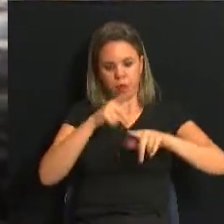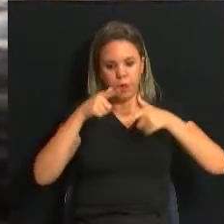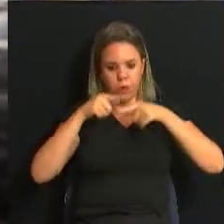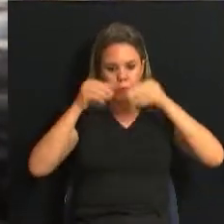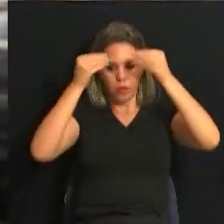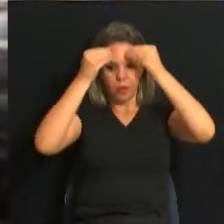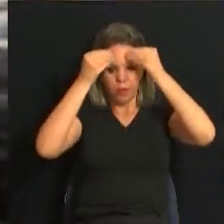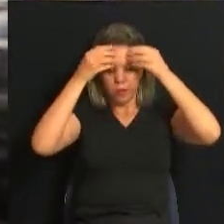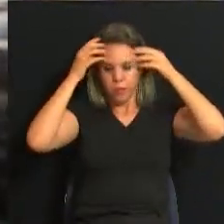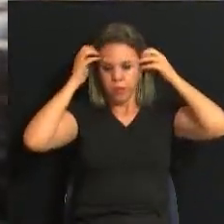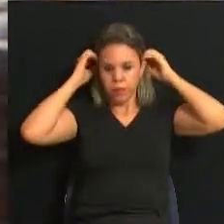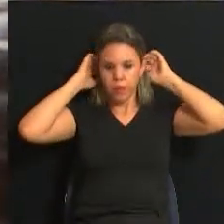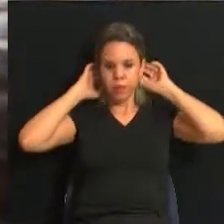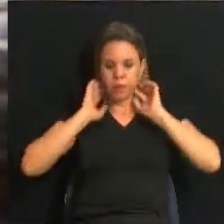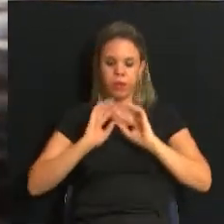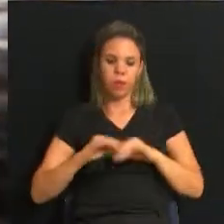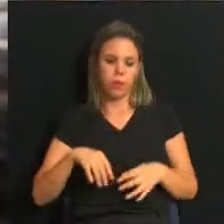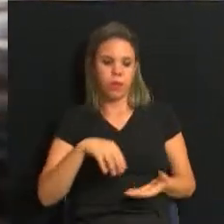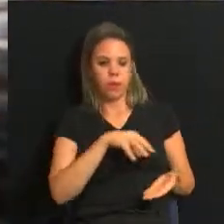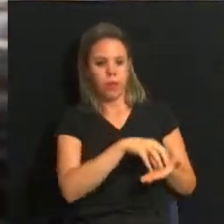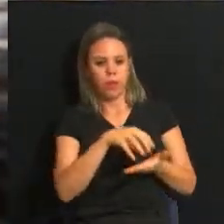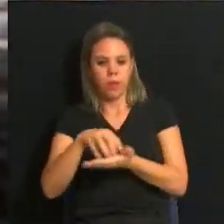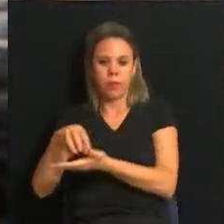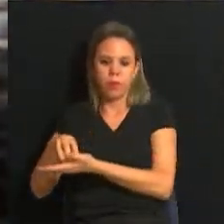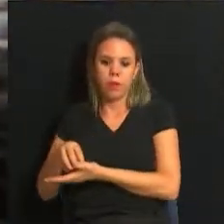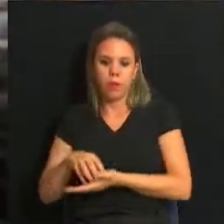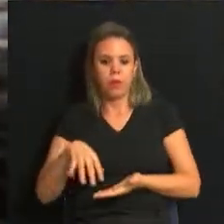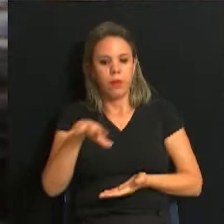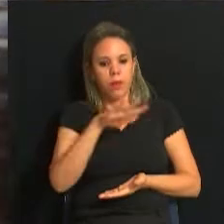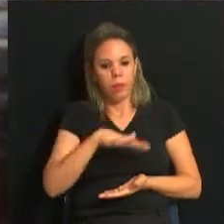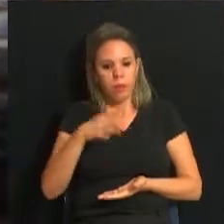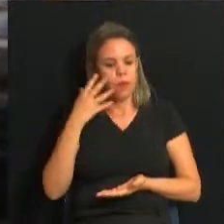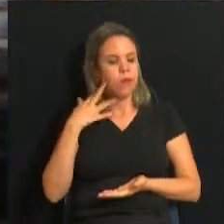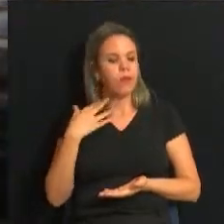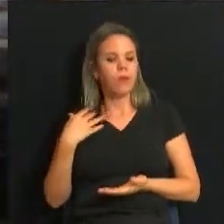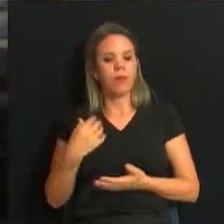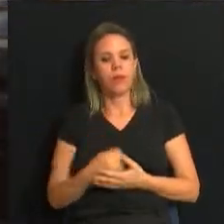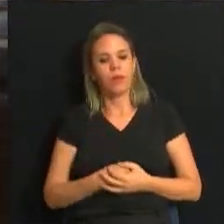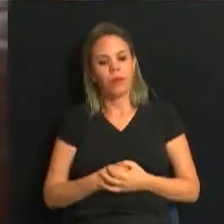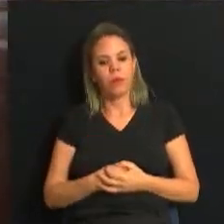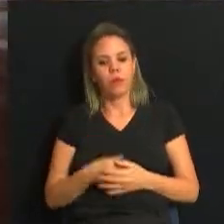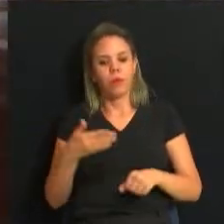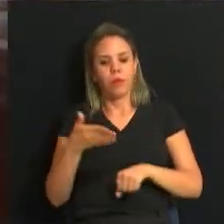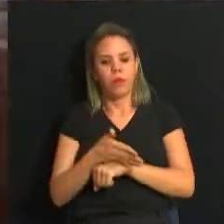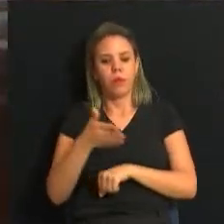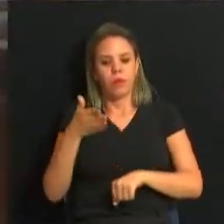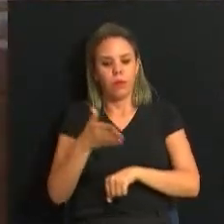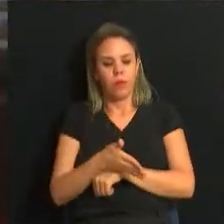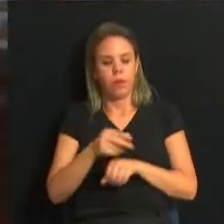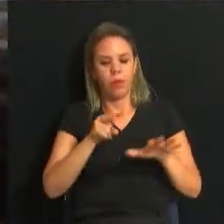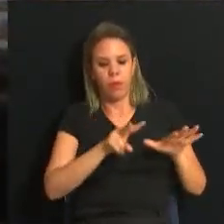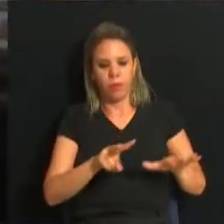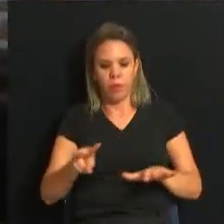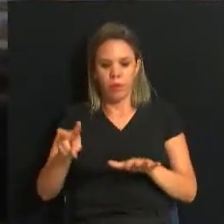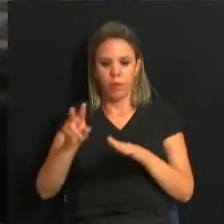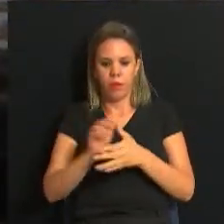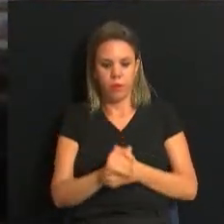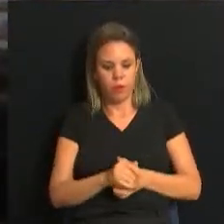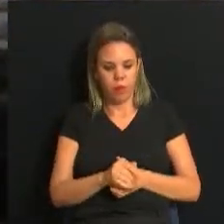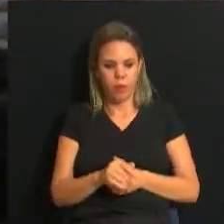artísticas, núcleos, né, centros e núcleos, estarão também participando dessa semana. Então,